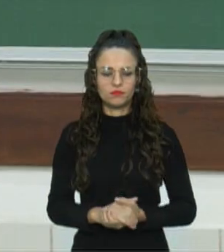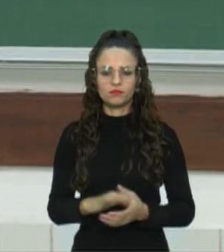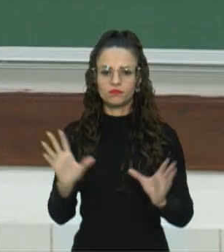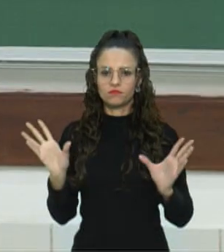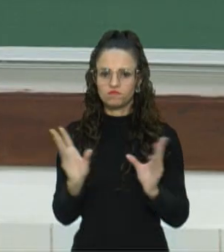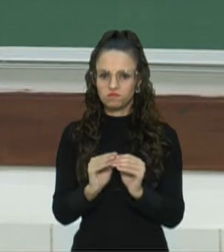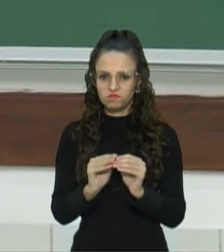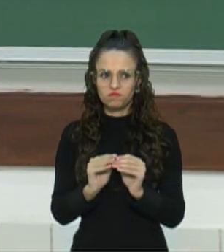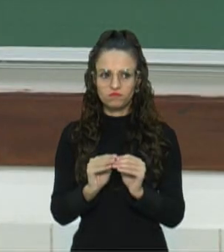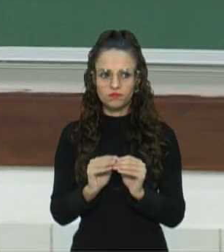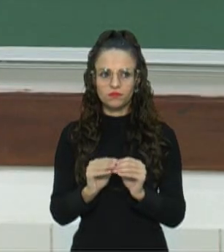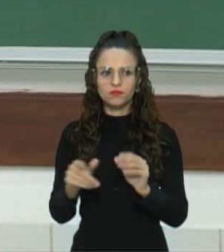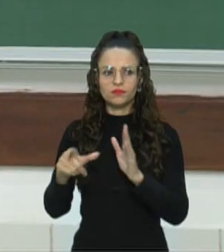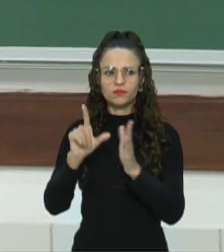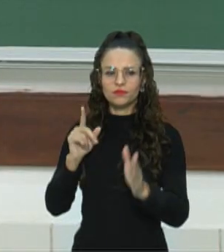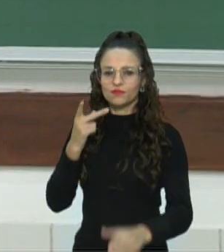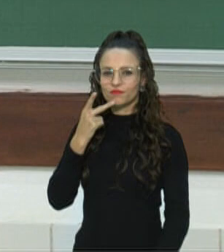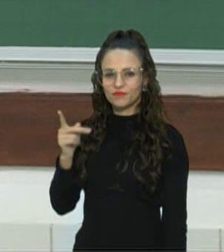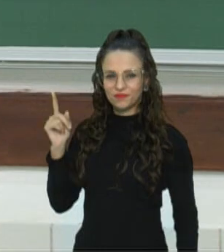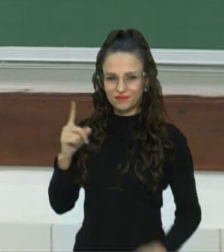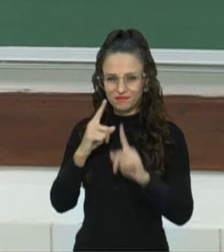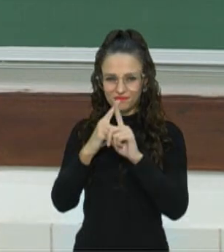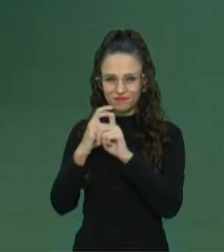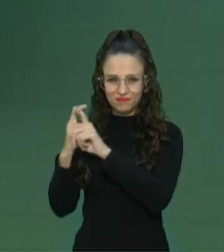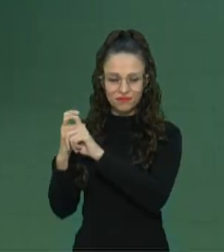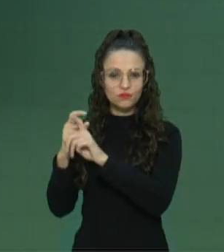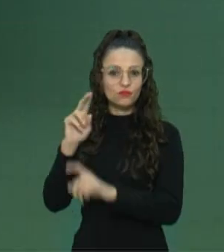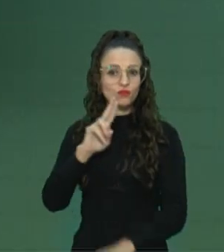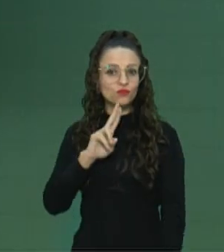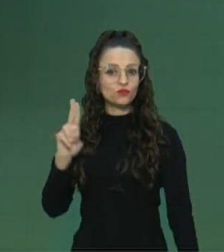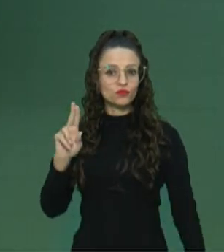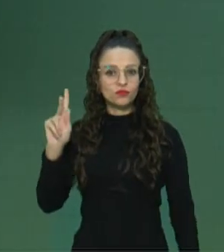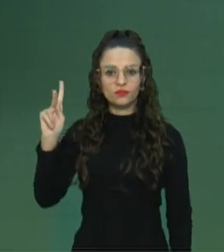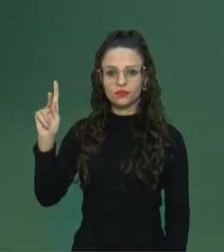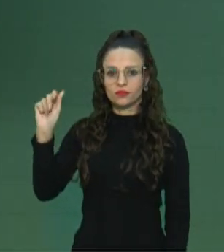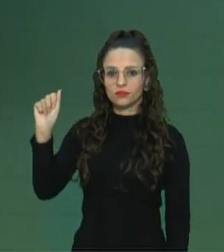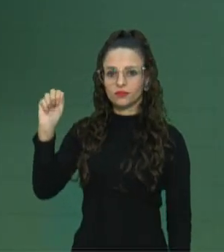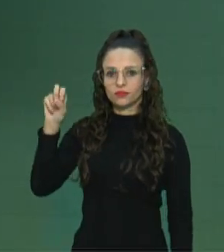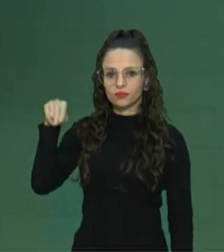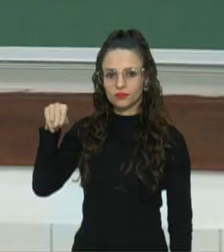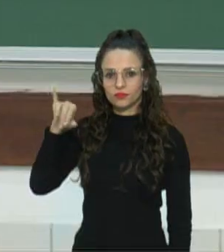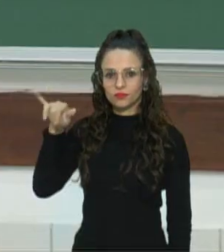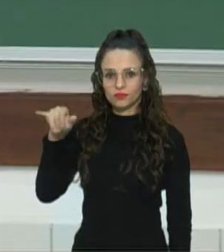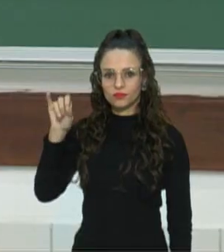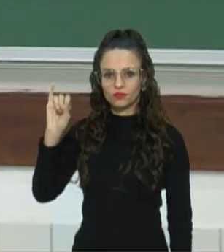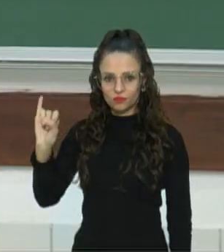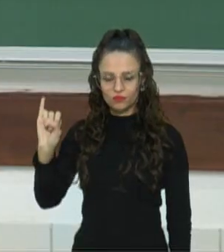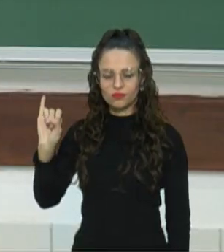aqui, né, como eu falei para vocês, eu falei Kenji aqui, então é Kanji, o nome desses caracteres